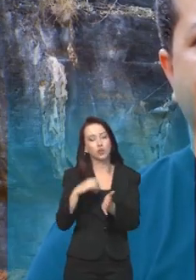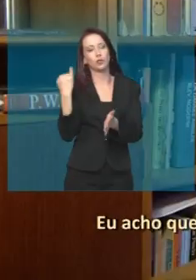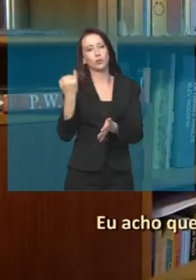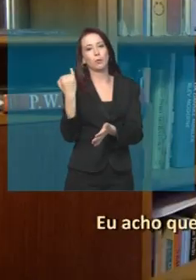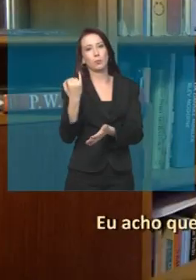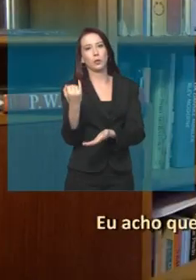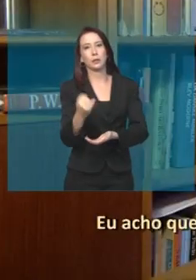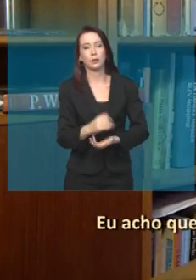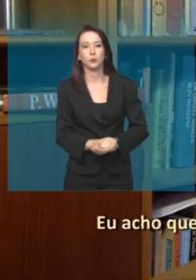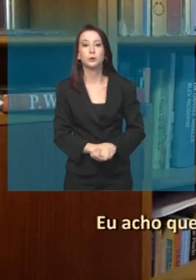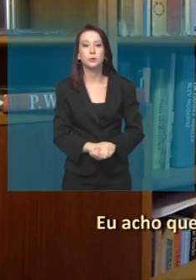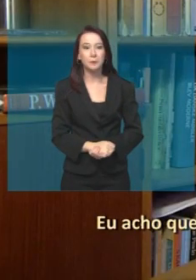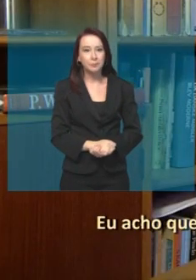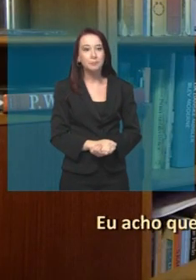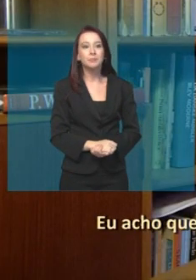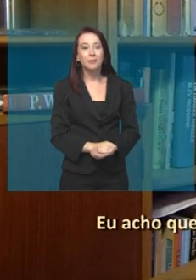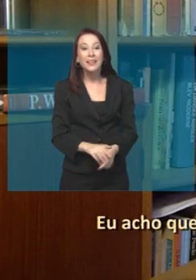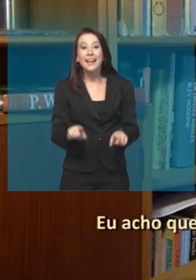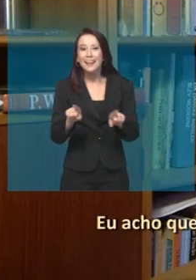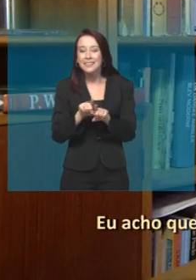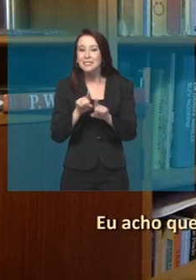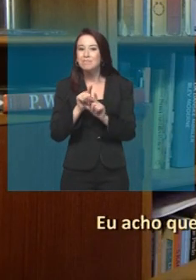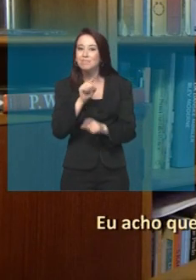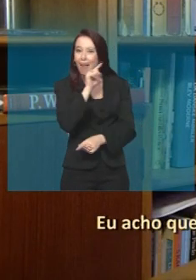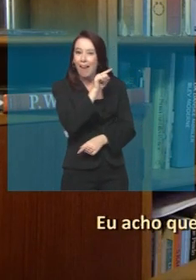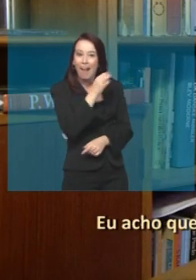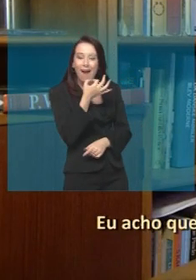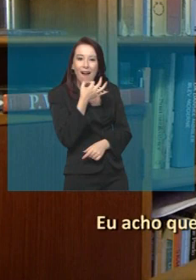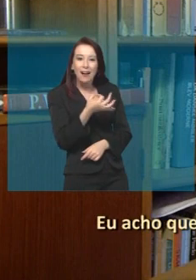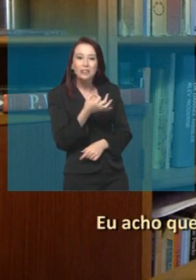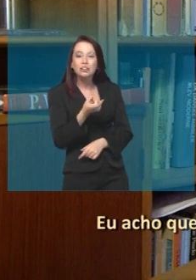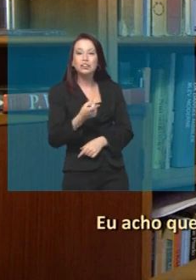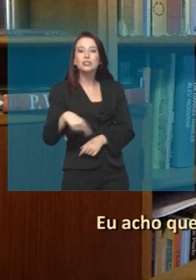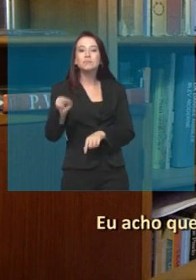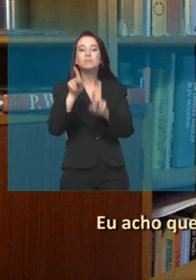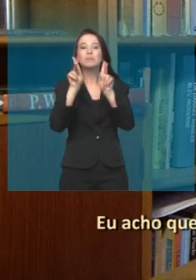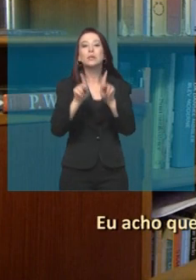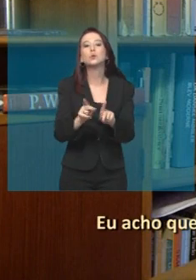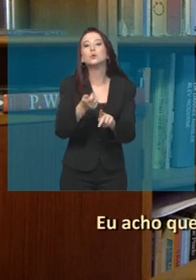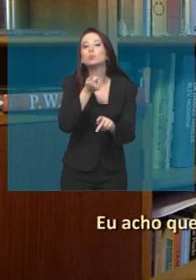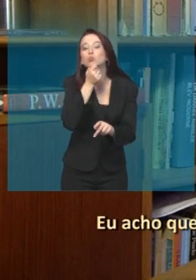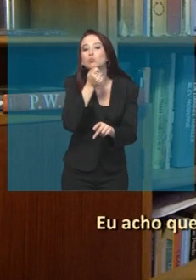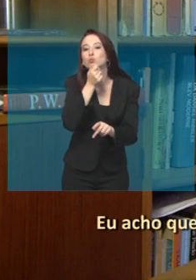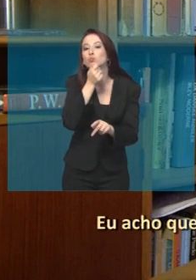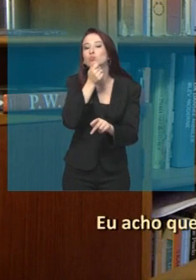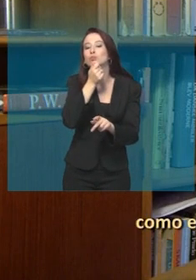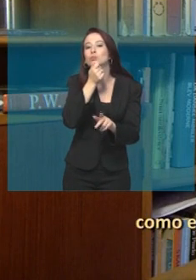científico. Eu acho que as pessoas da época não entenderam bem